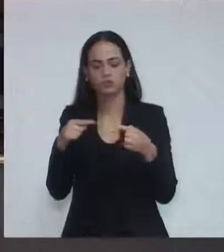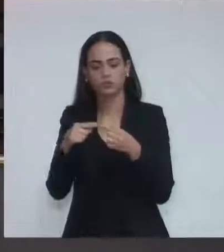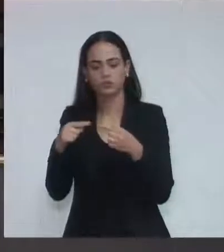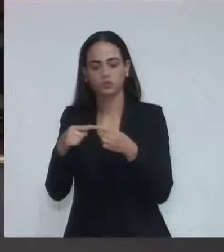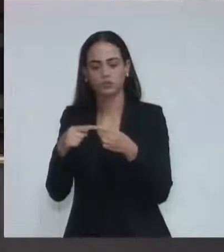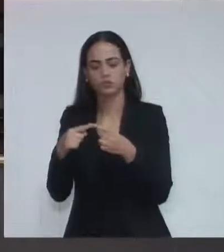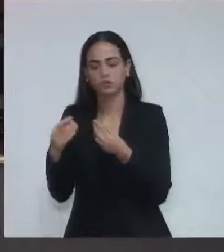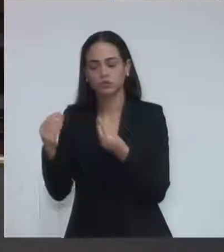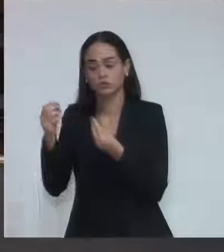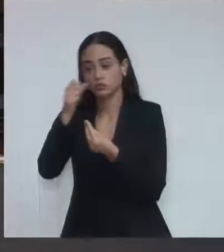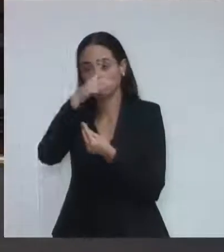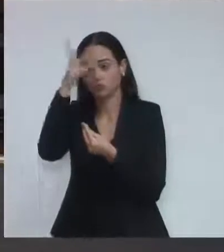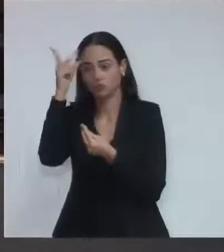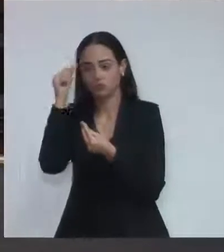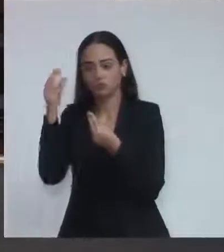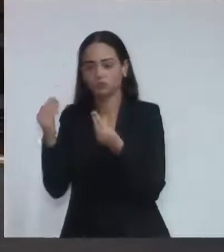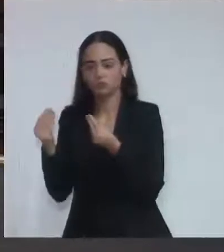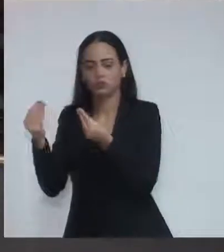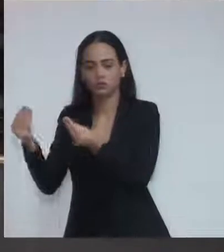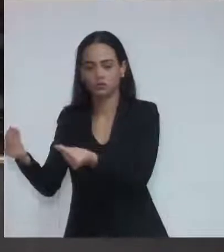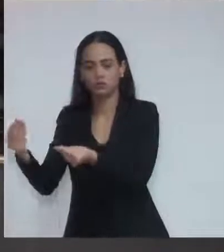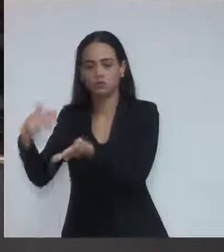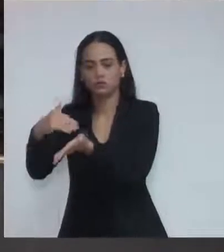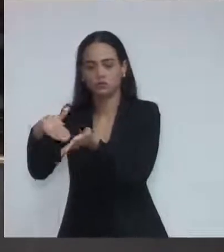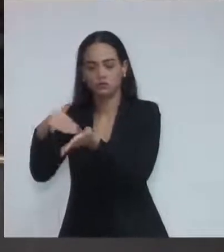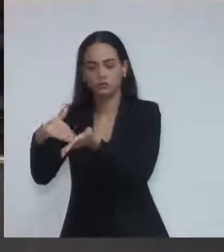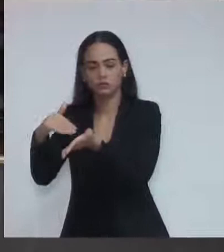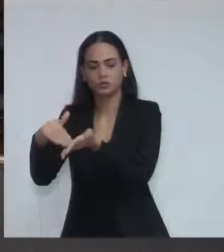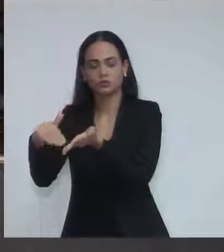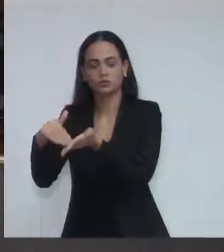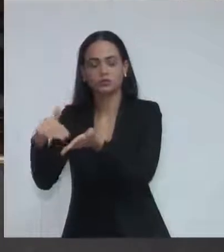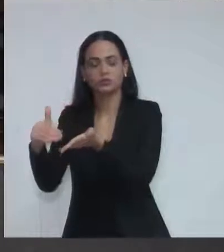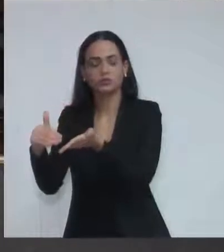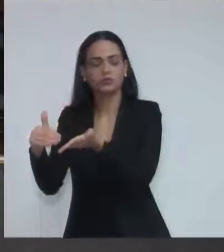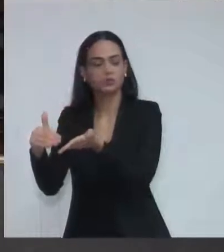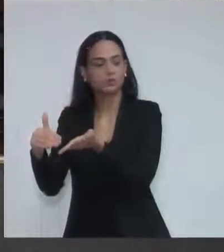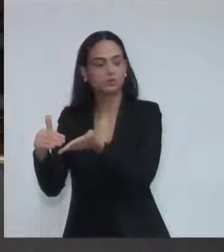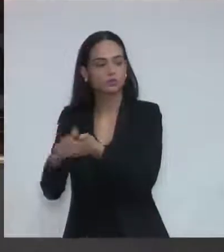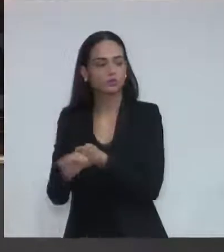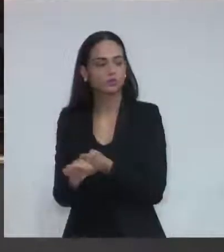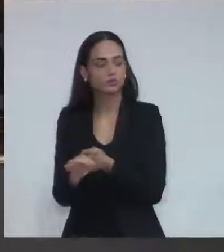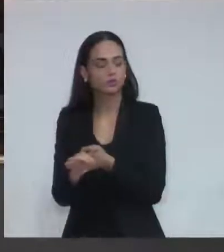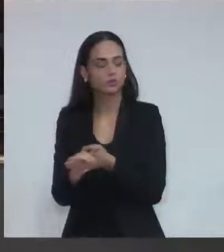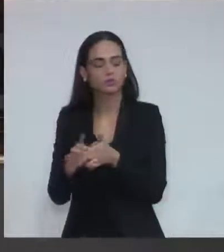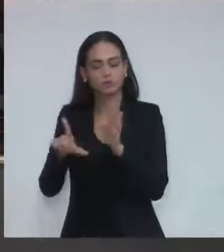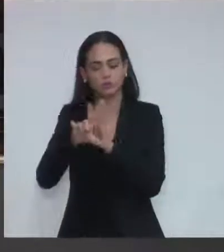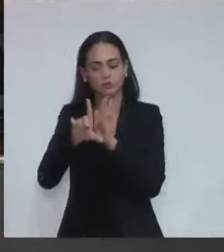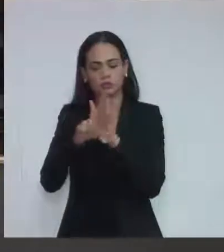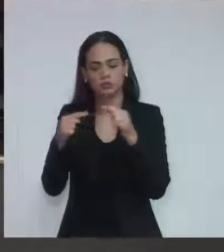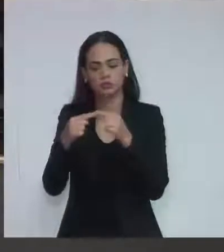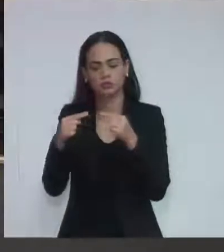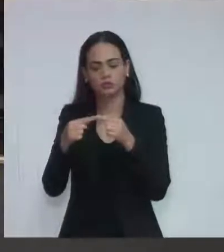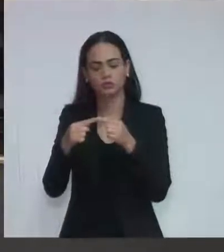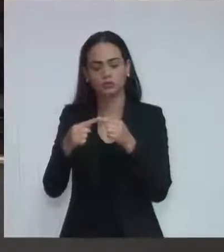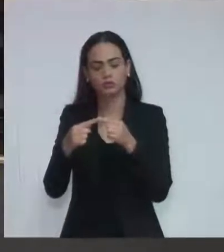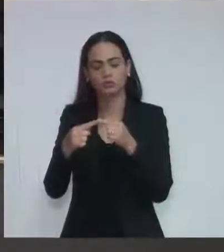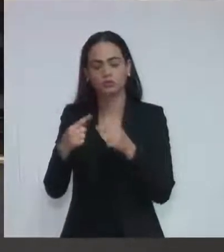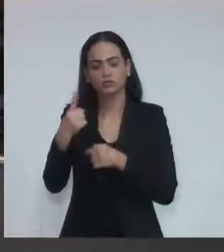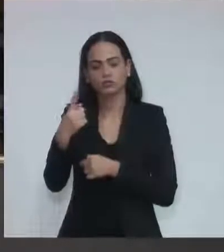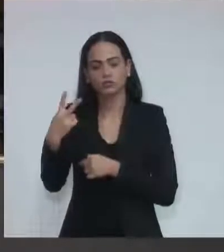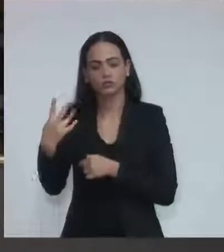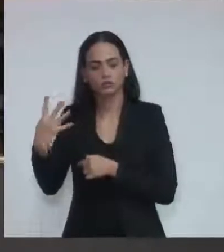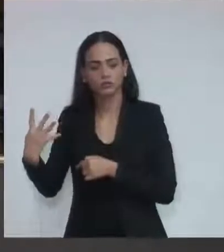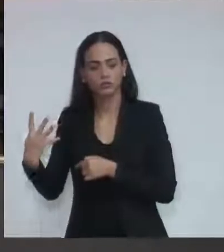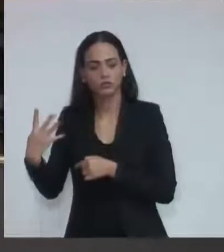prefeito municipal, que através da secretaria competente, conforme a lei 124/2013, artigo 51,